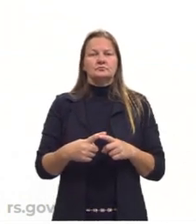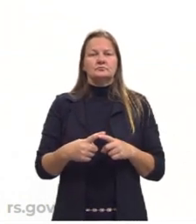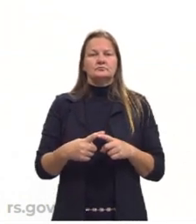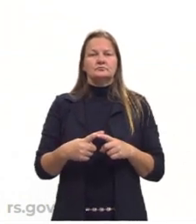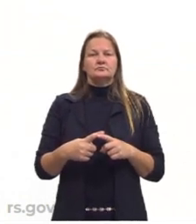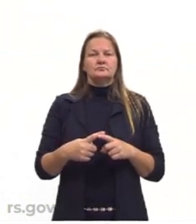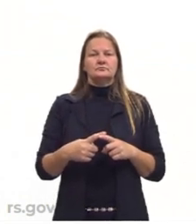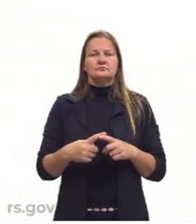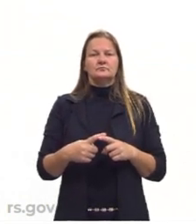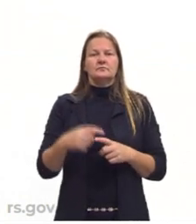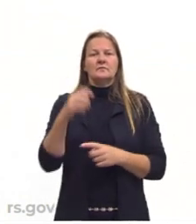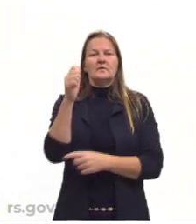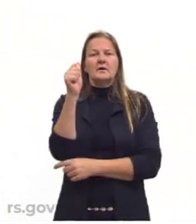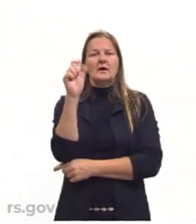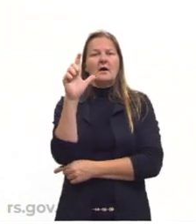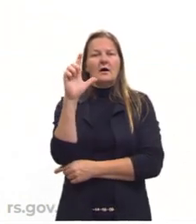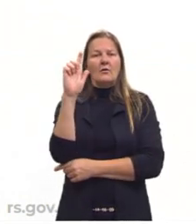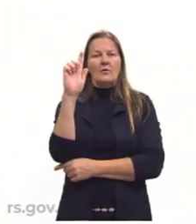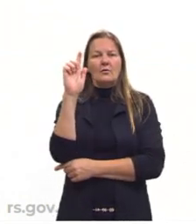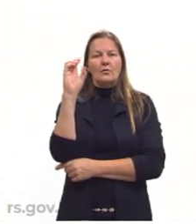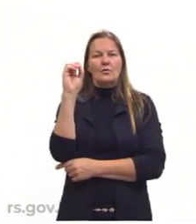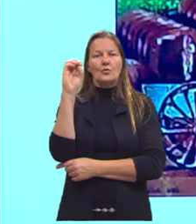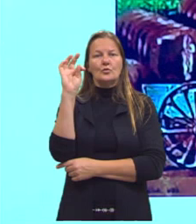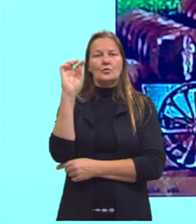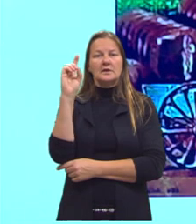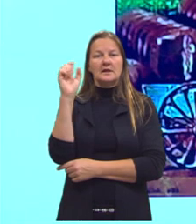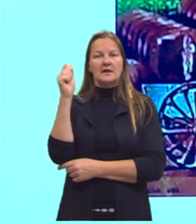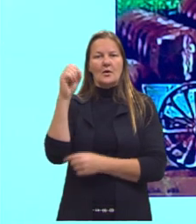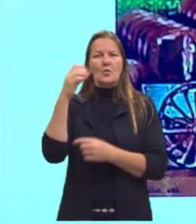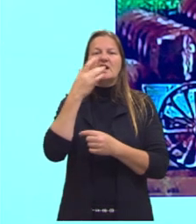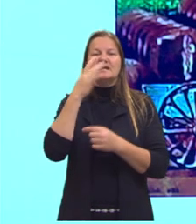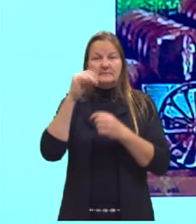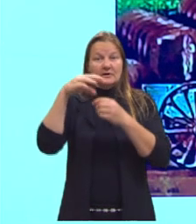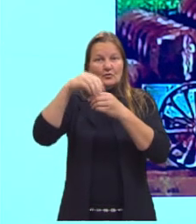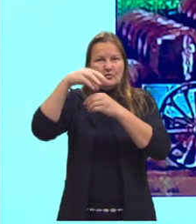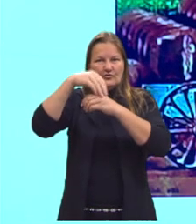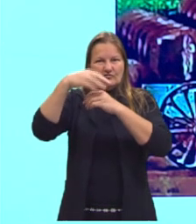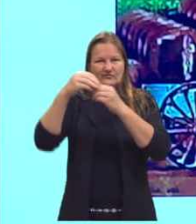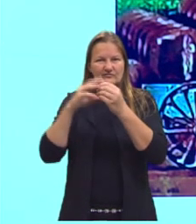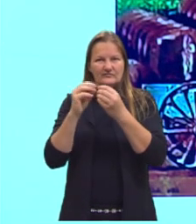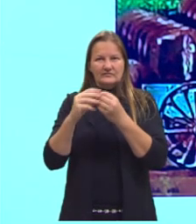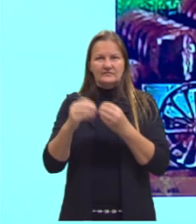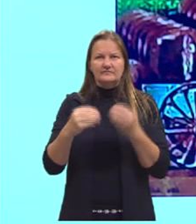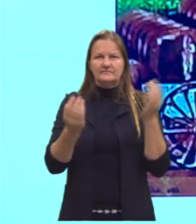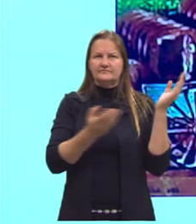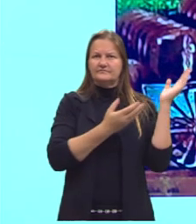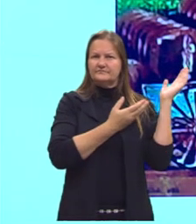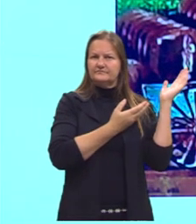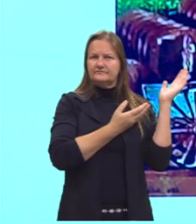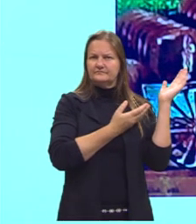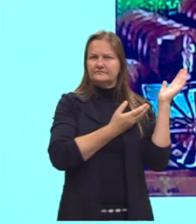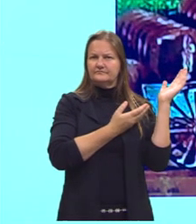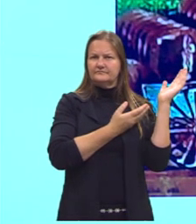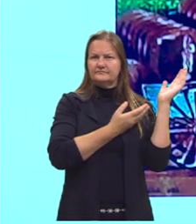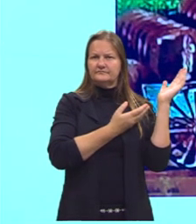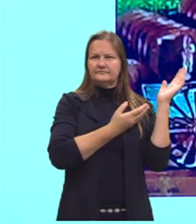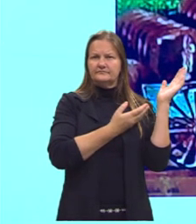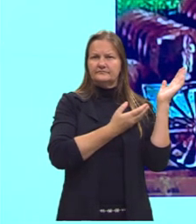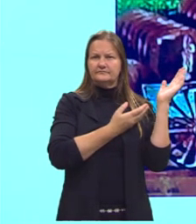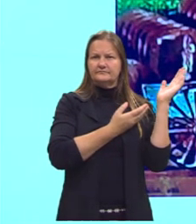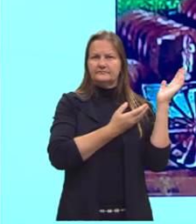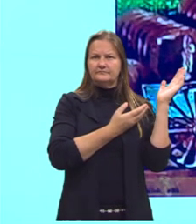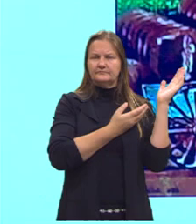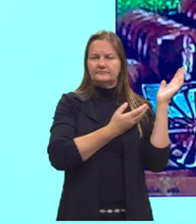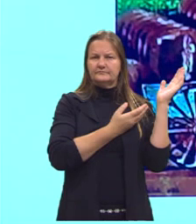e do algodão certo e até a imagem que eu trago aqui para vocês né é justamente isso né o algodão